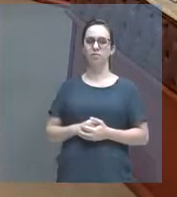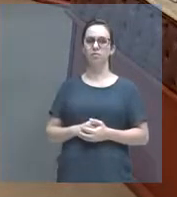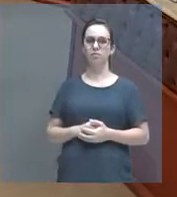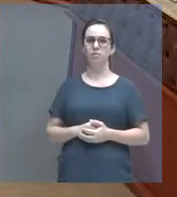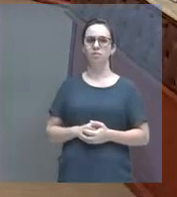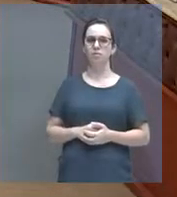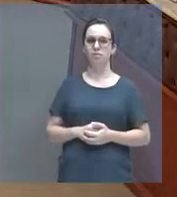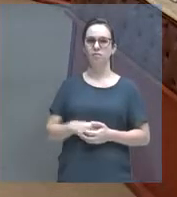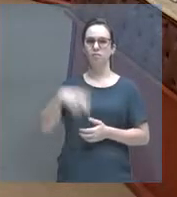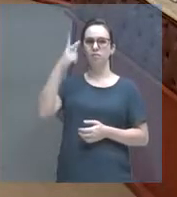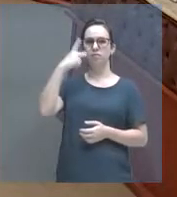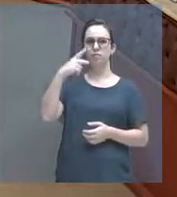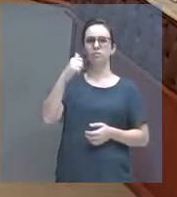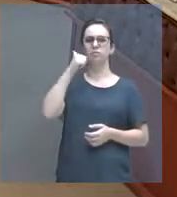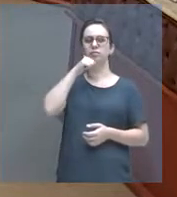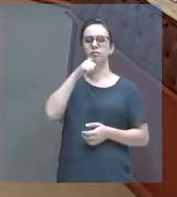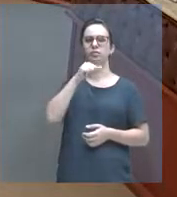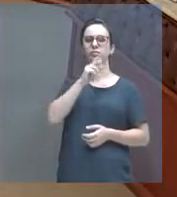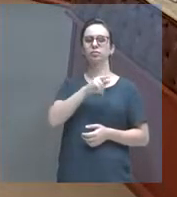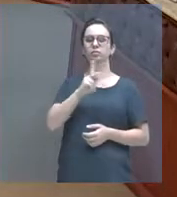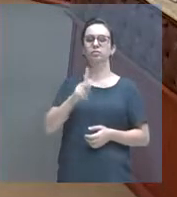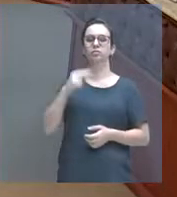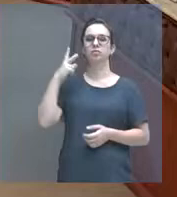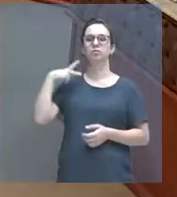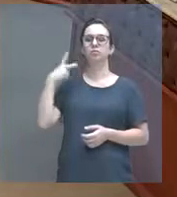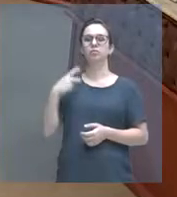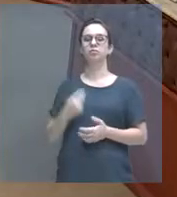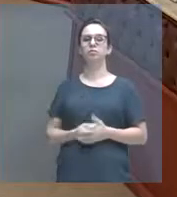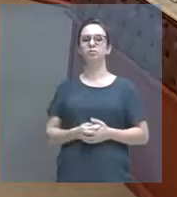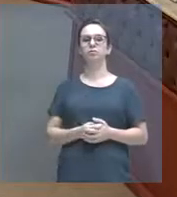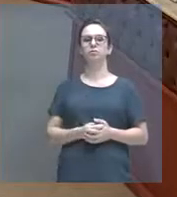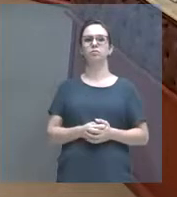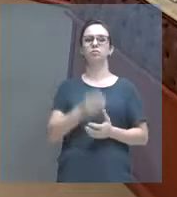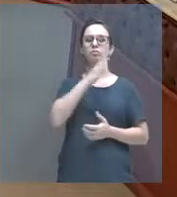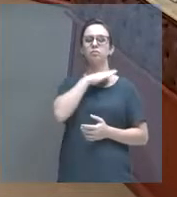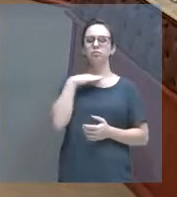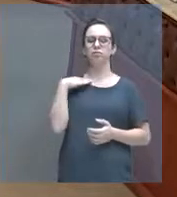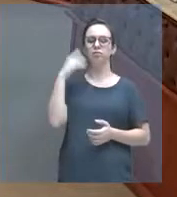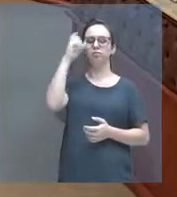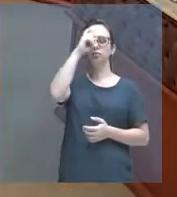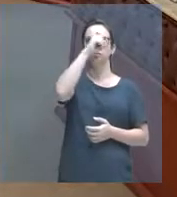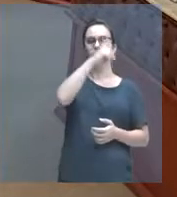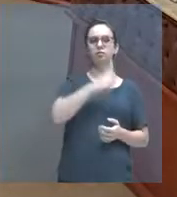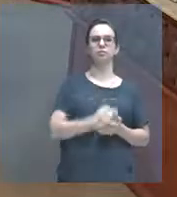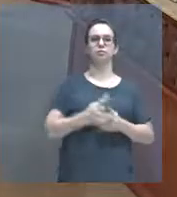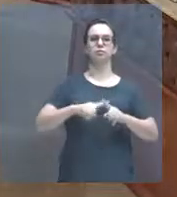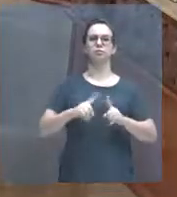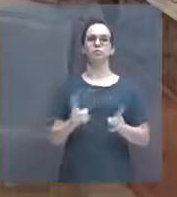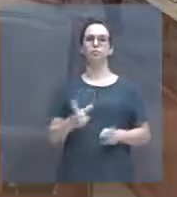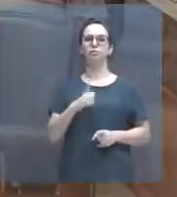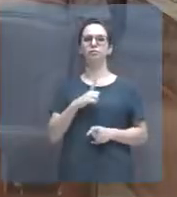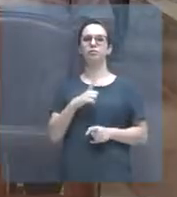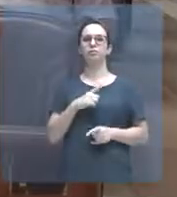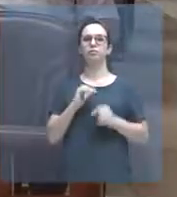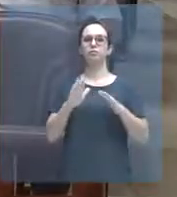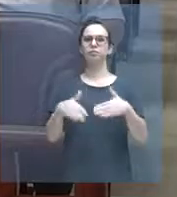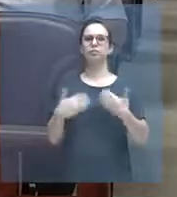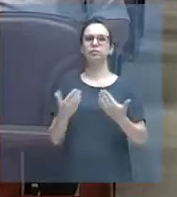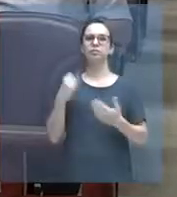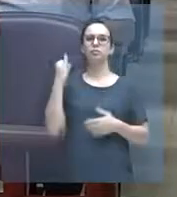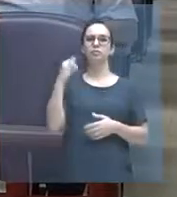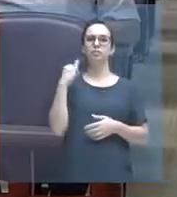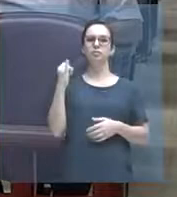Dedé, é difícil, a perda é difícil, mas temos que valorizar as pessoas que a gente